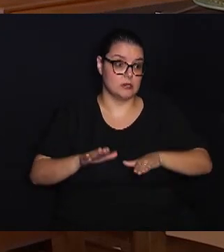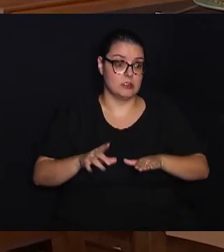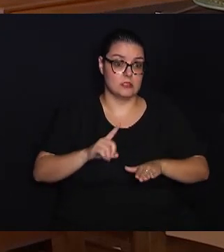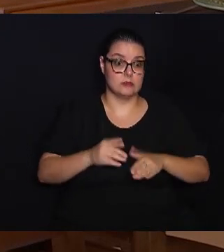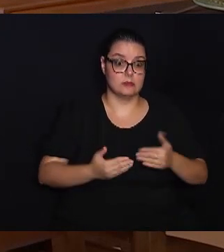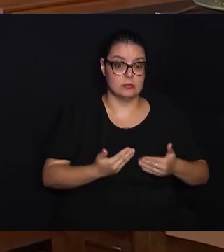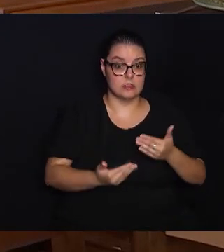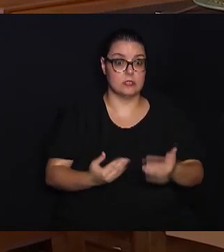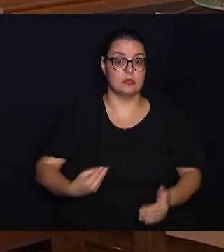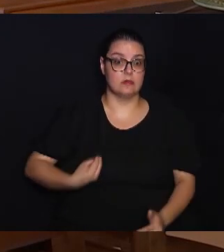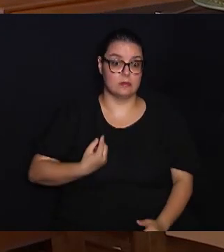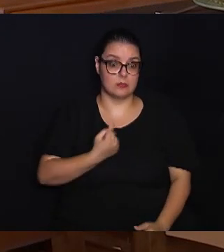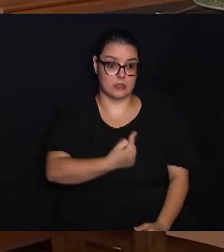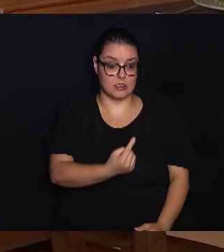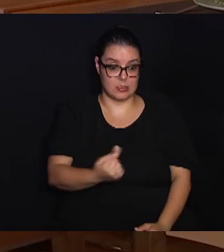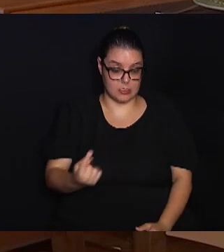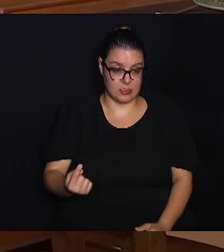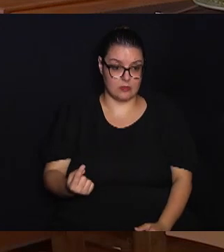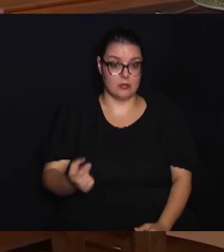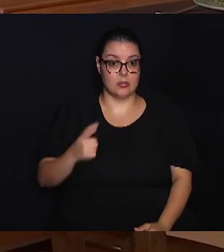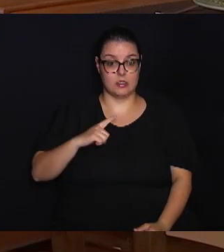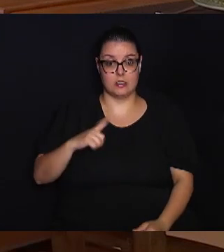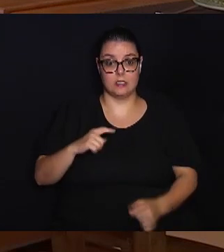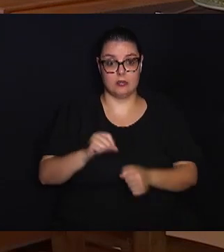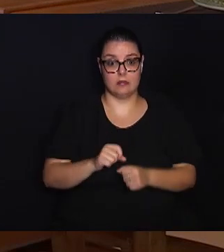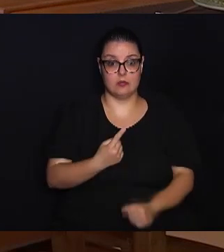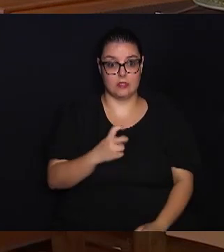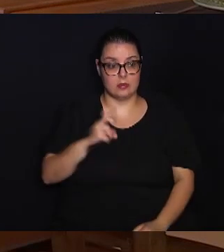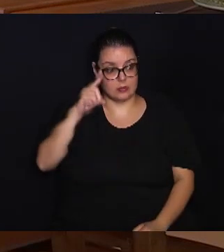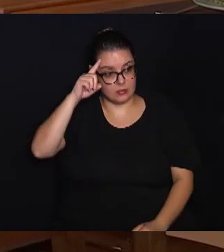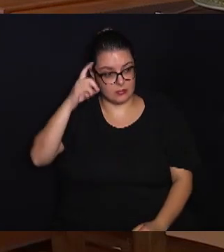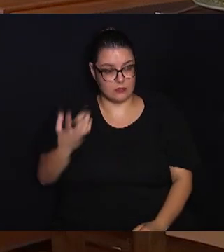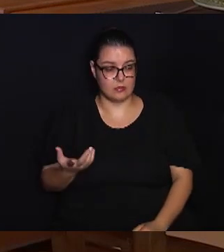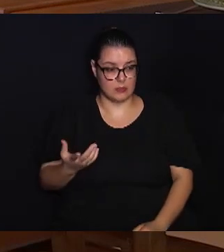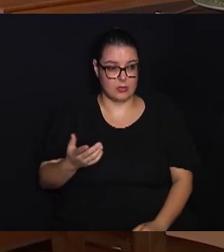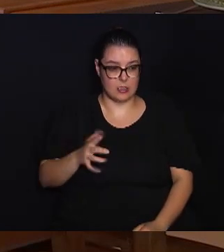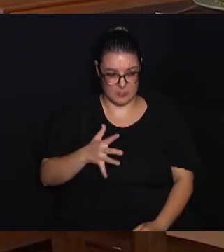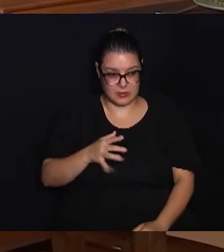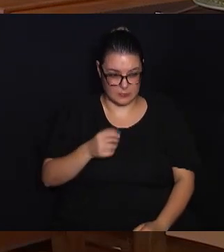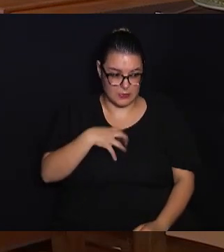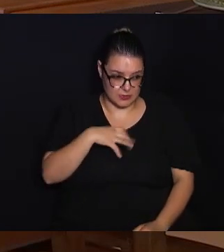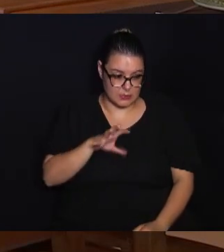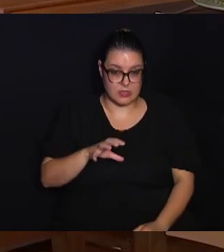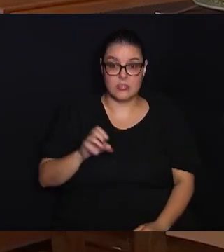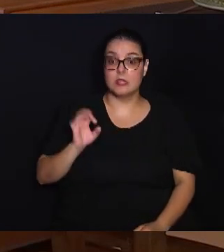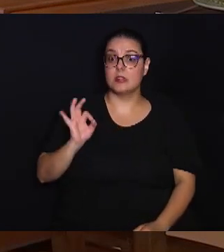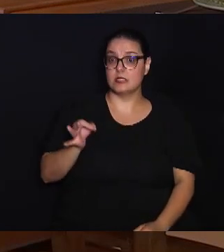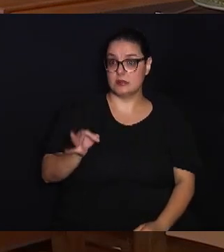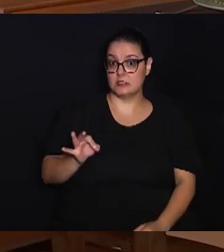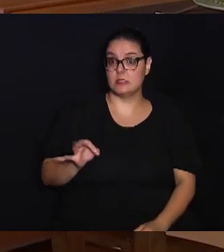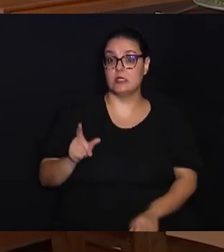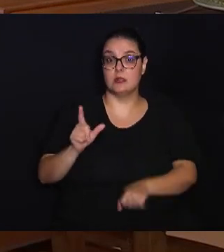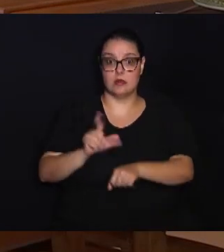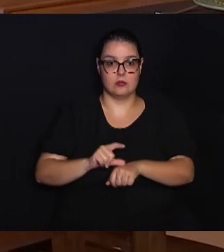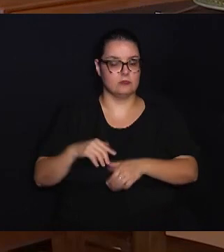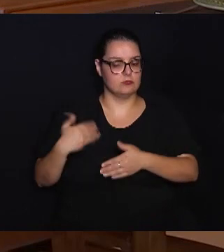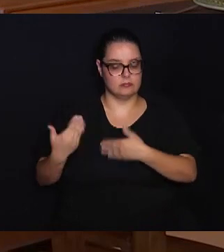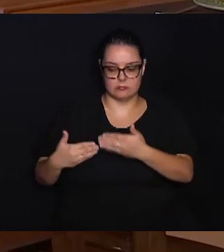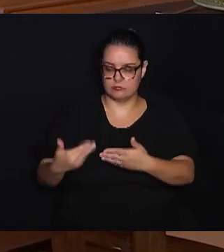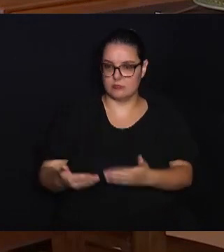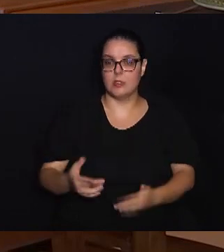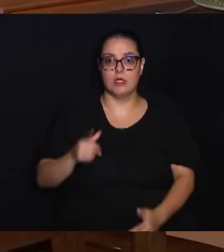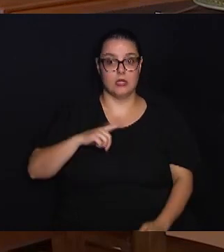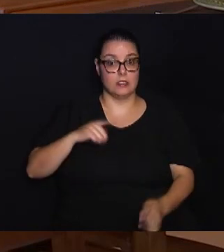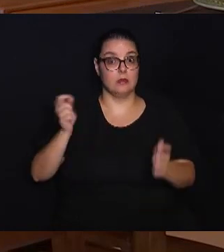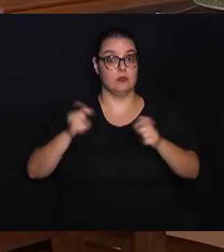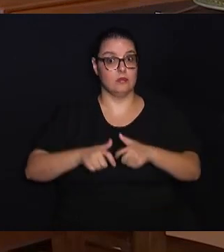pronta talvez você não tenha passado por cada uma delas e tenha feito tudo em 15 dias é bem por aí exatamente como a loja já tava